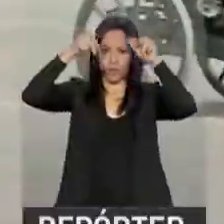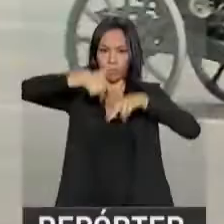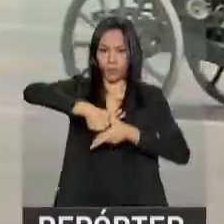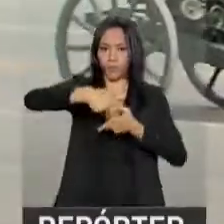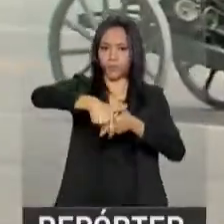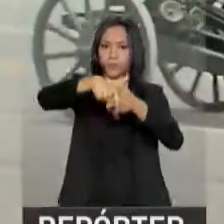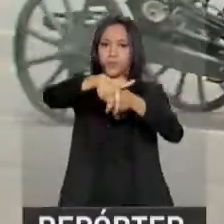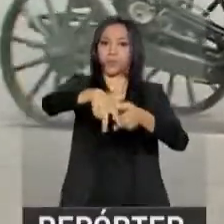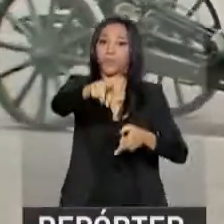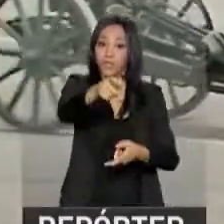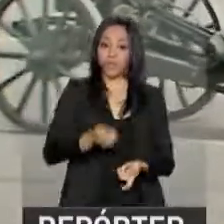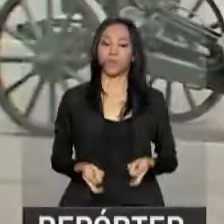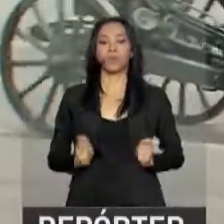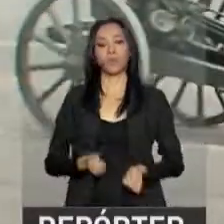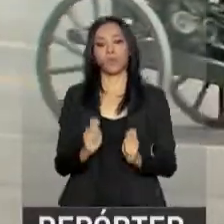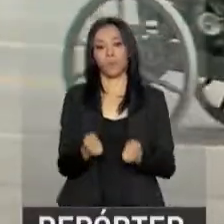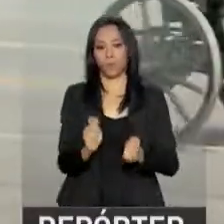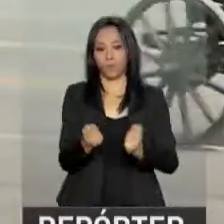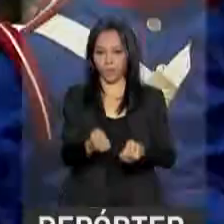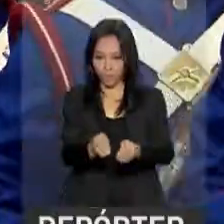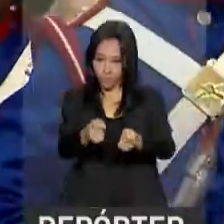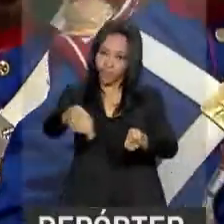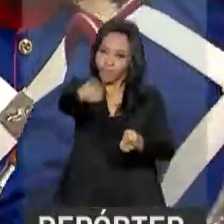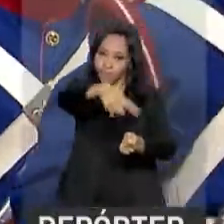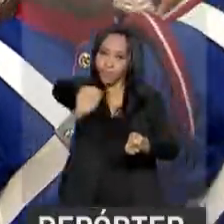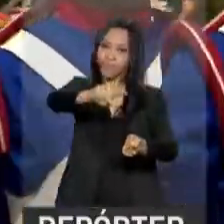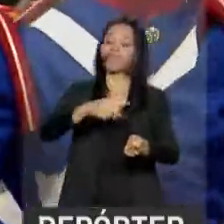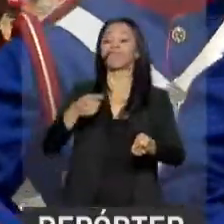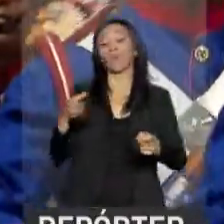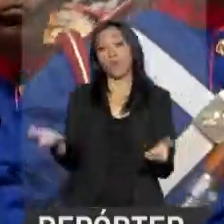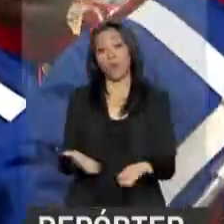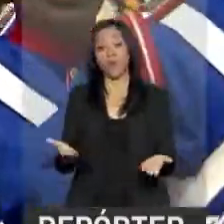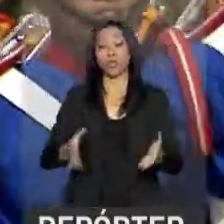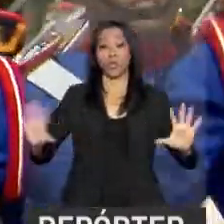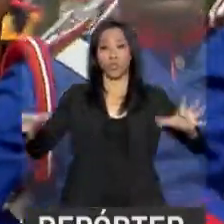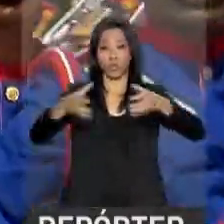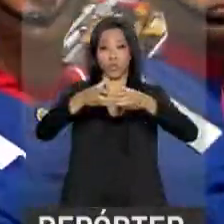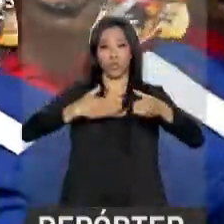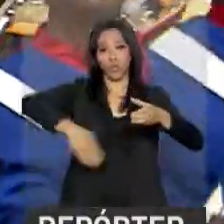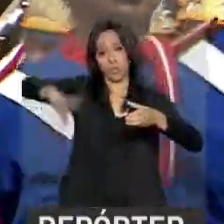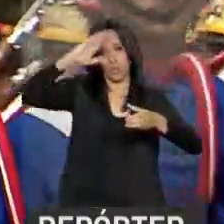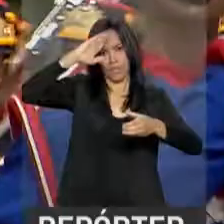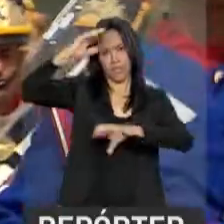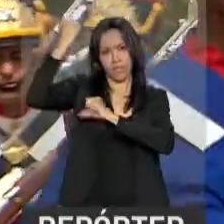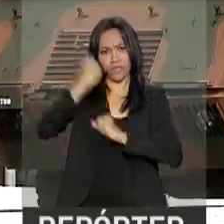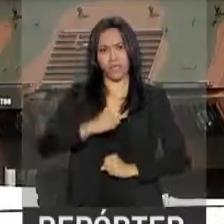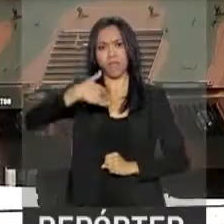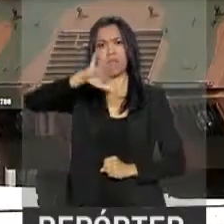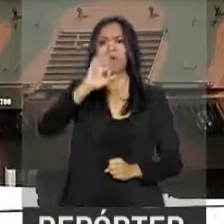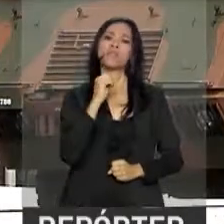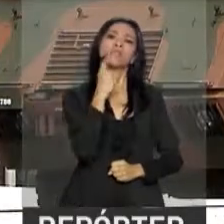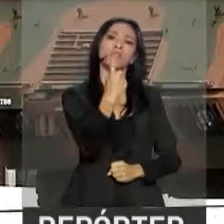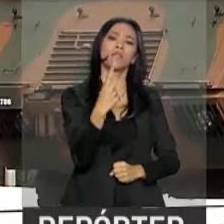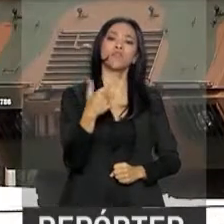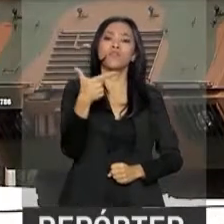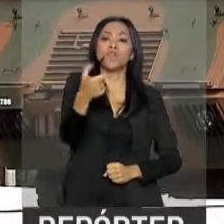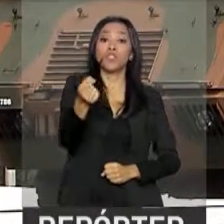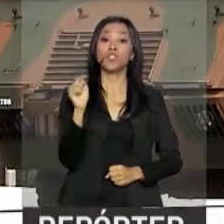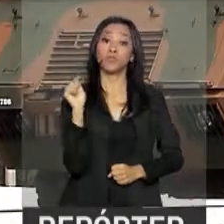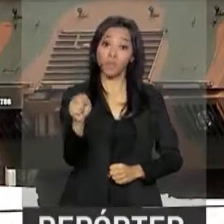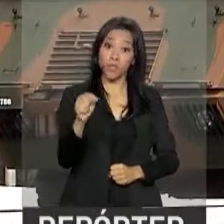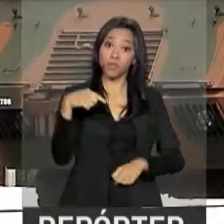bateria caiena com uniformes históricos o exército conta hoje com mais de 120 mil militares que atuam em